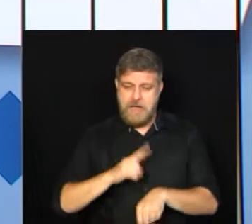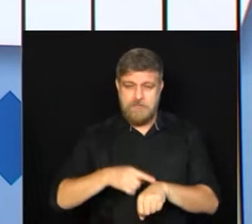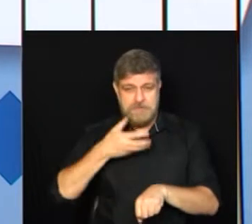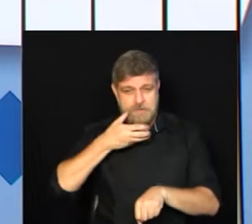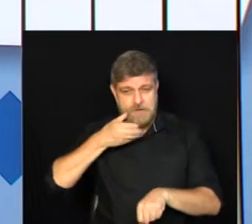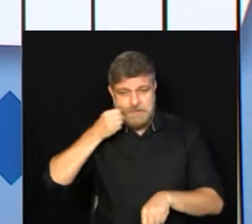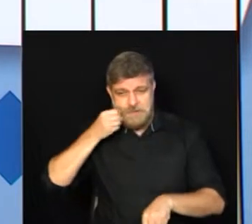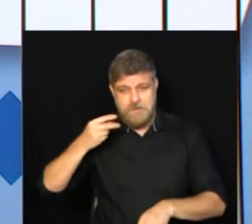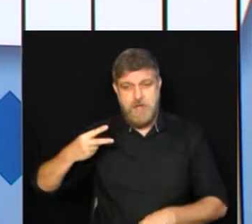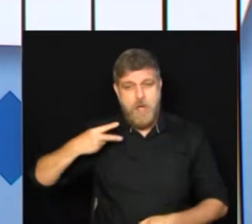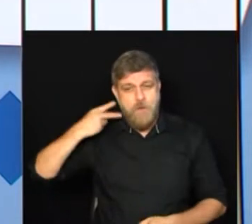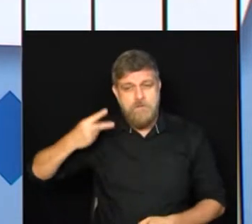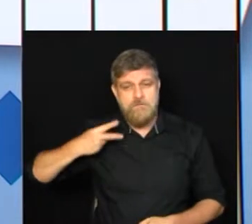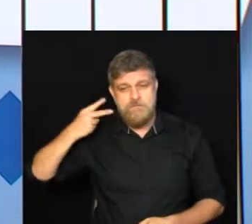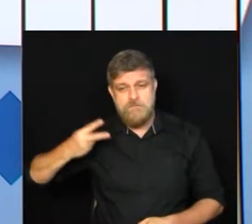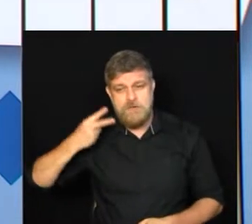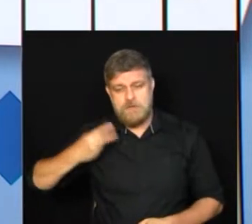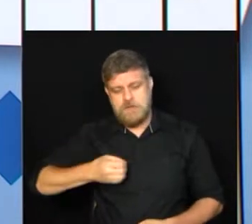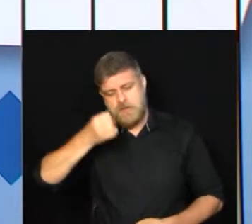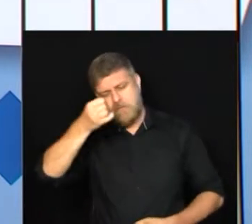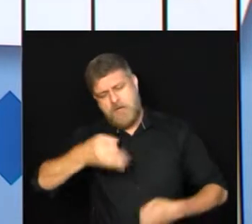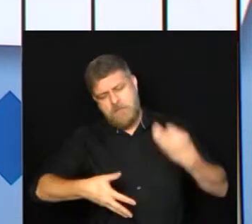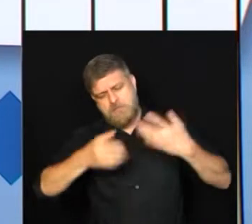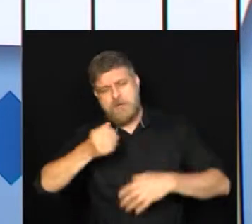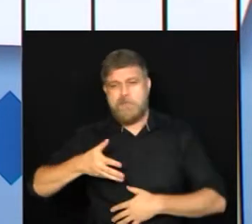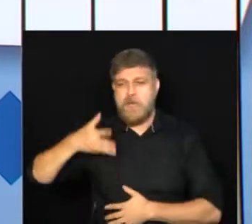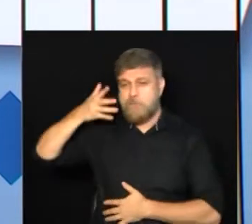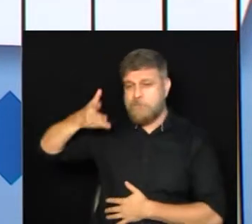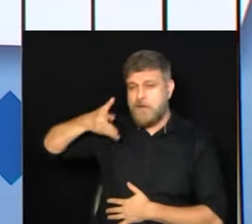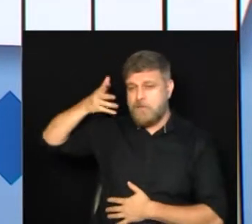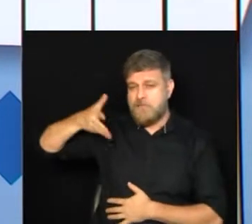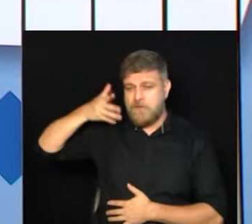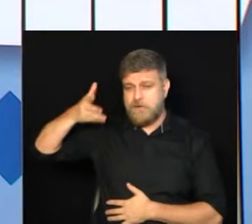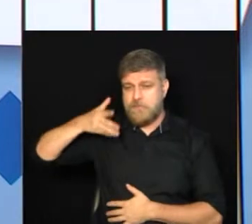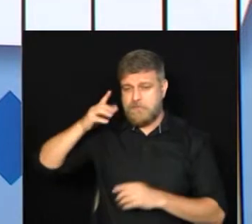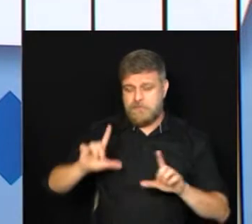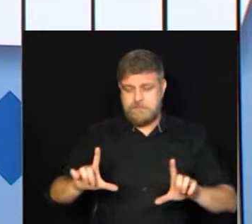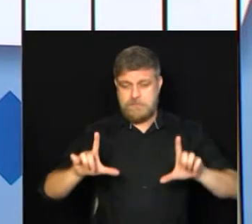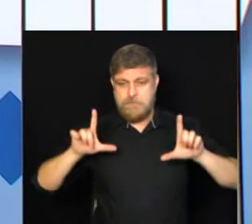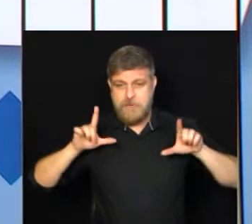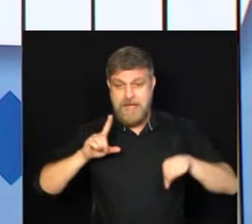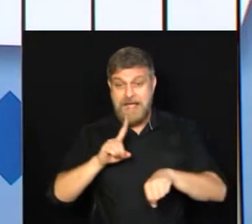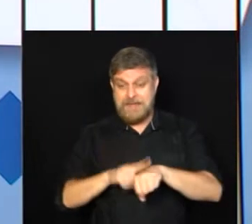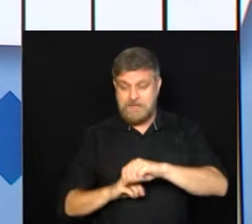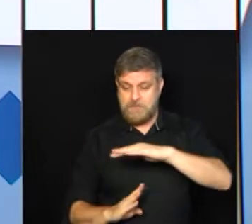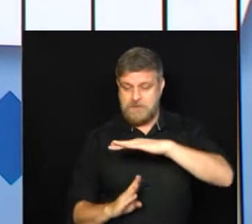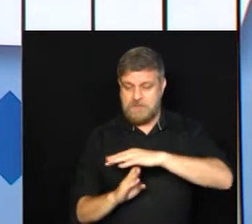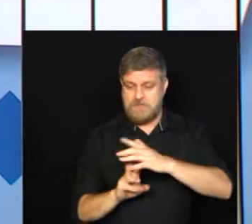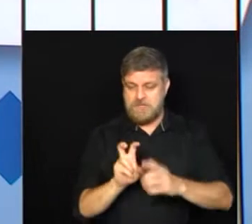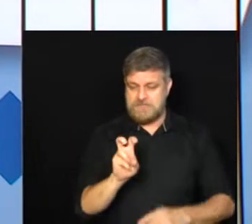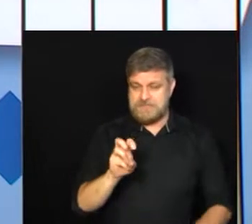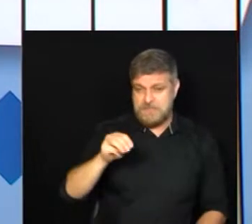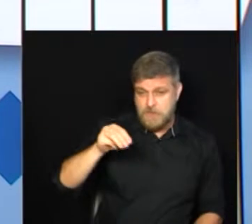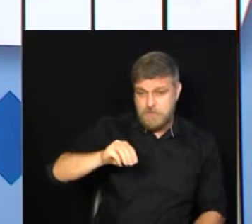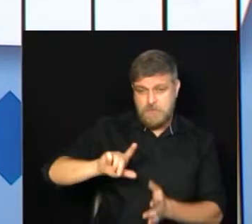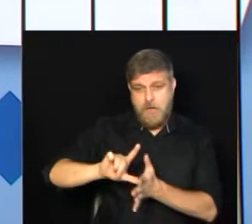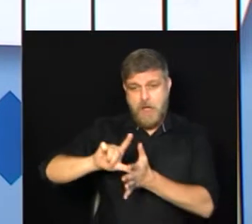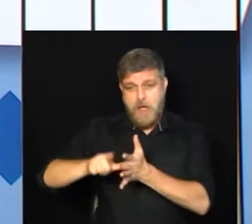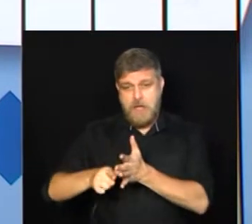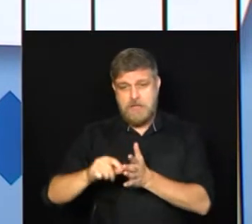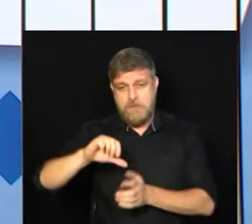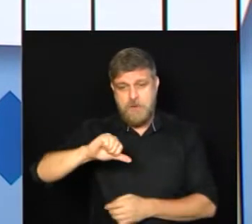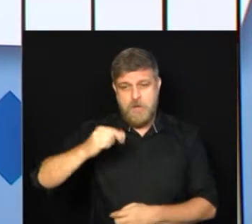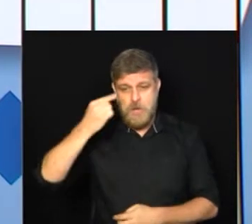vereador inscrito pode usar a tribuna virtual por até 5 minutos. E depois, às